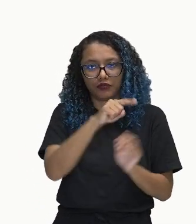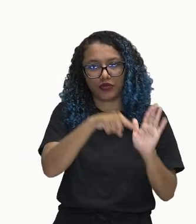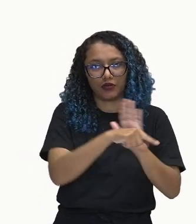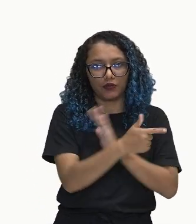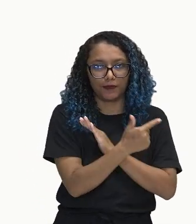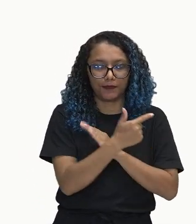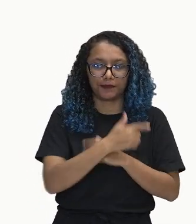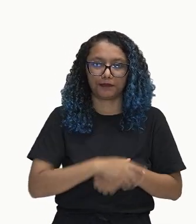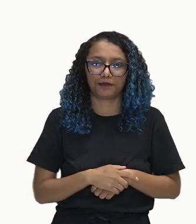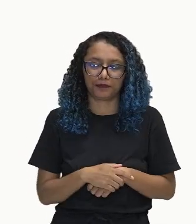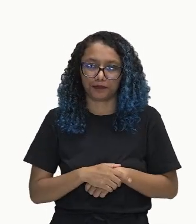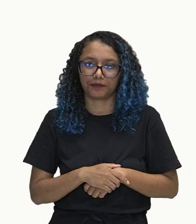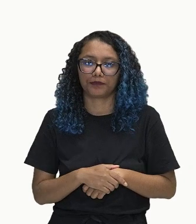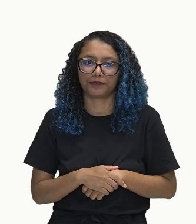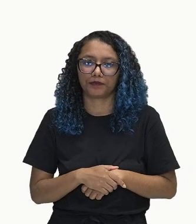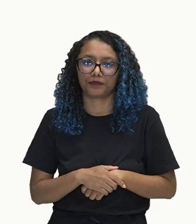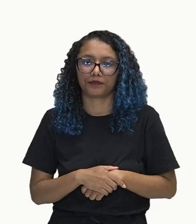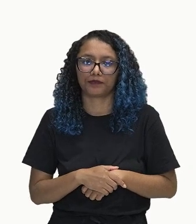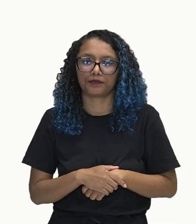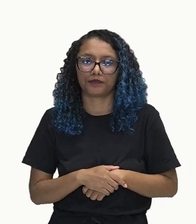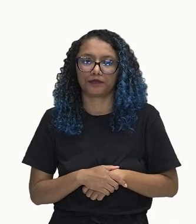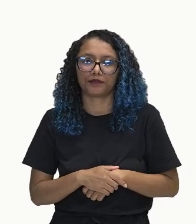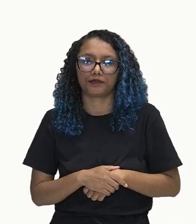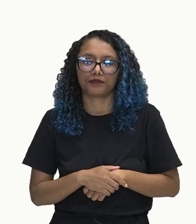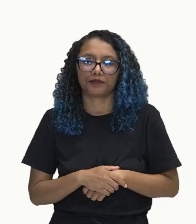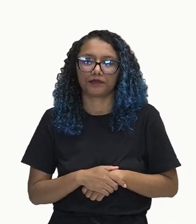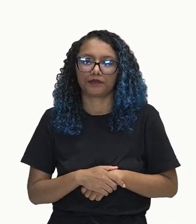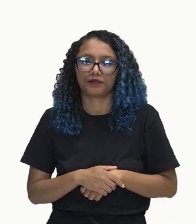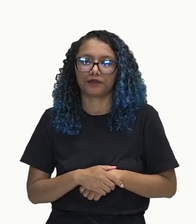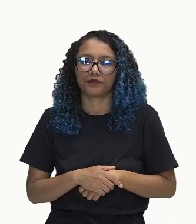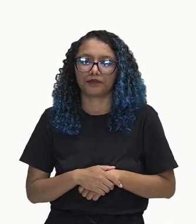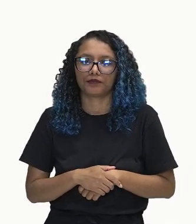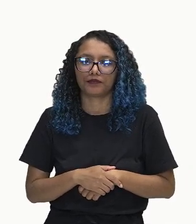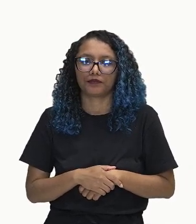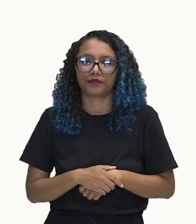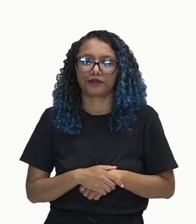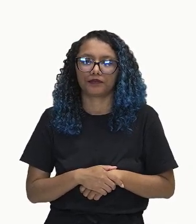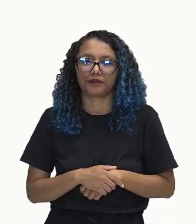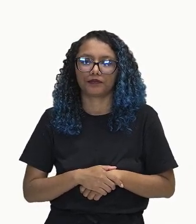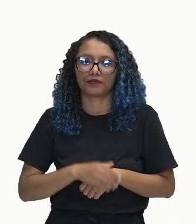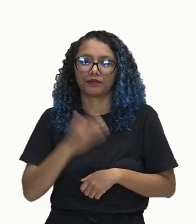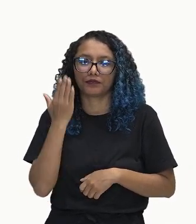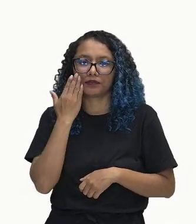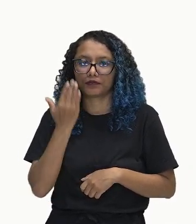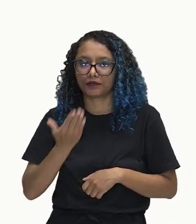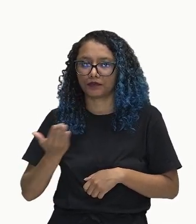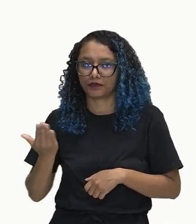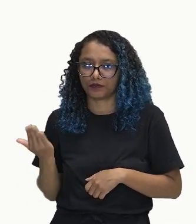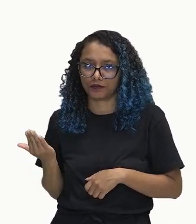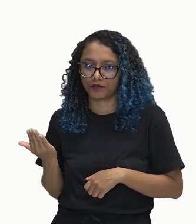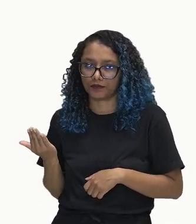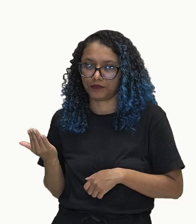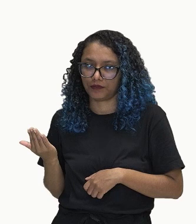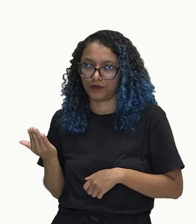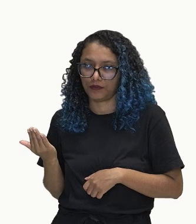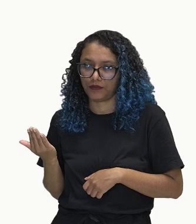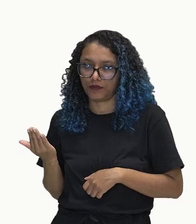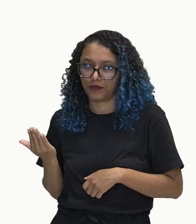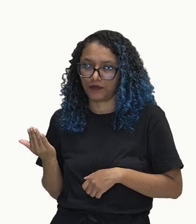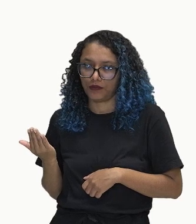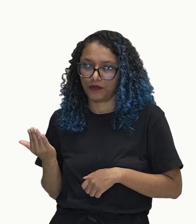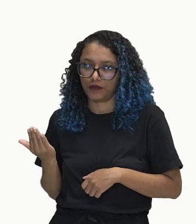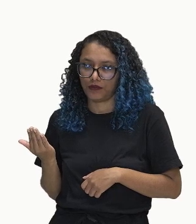menos 2. Nessa parte do meio, aqui, ó, essa parte do meio, que eu estou destacando em